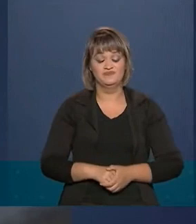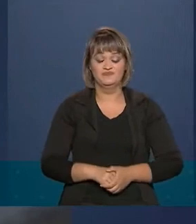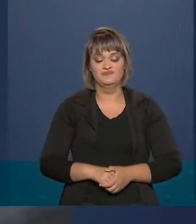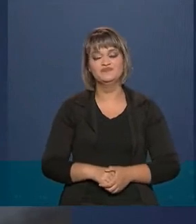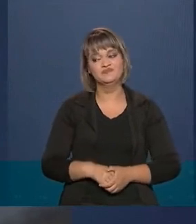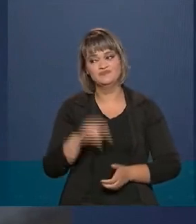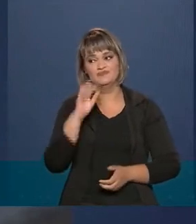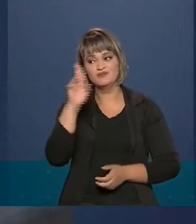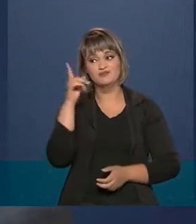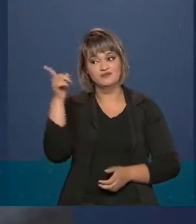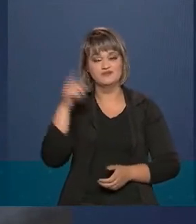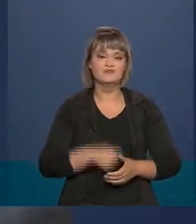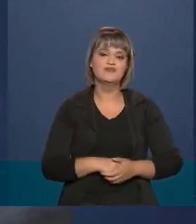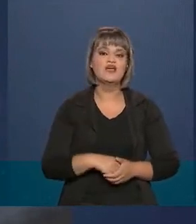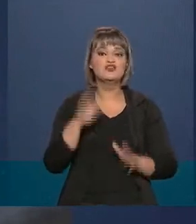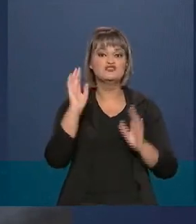brasileiro,